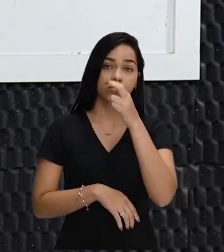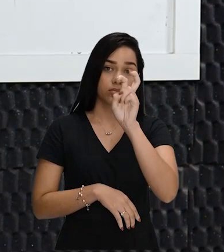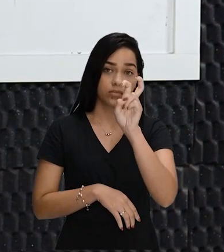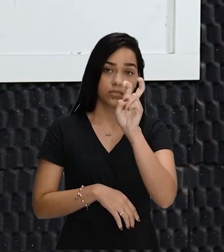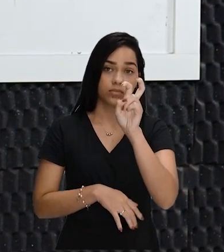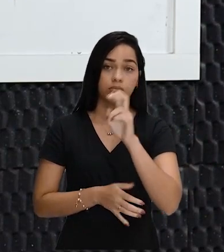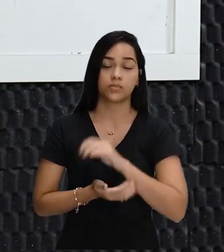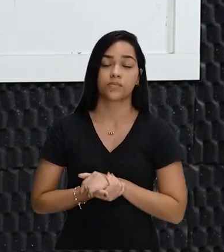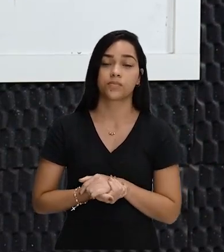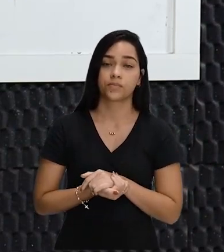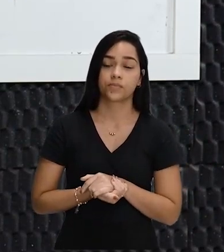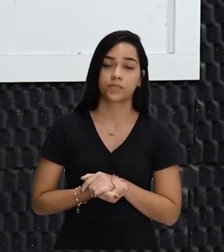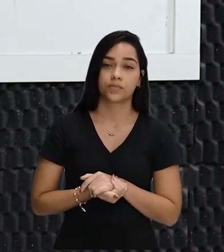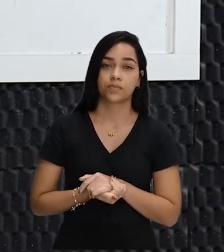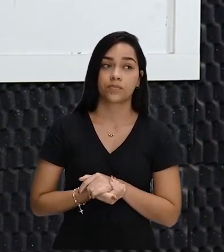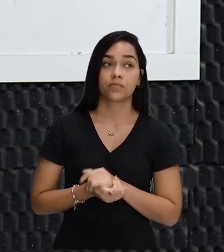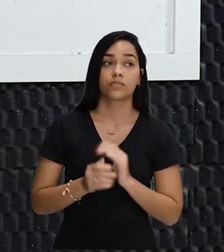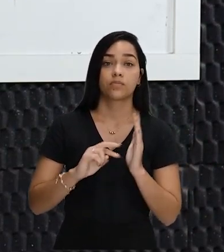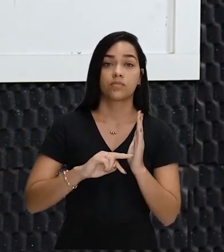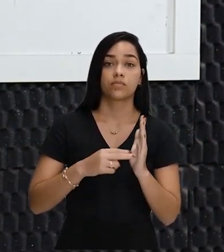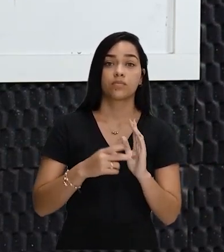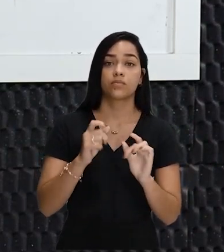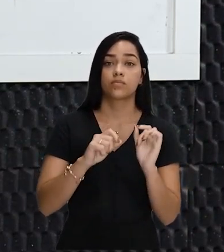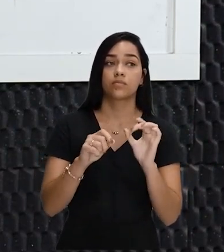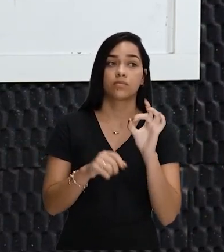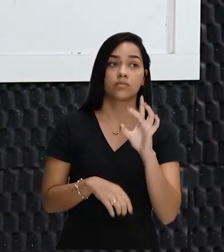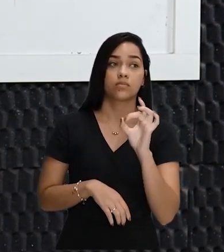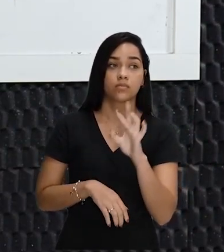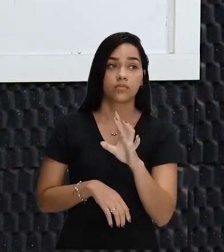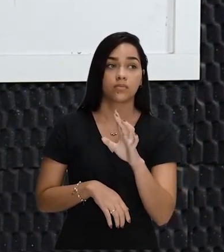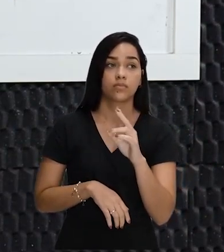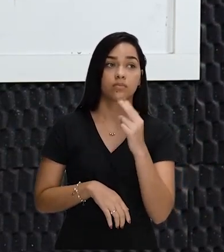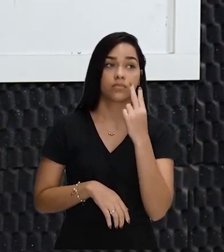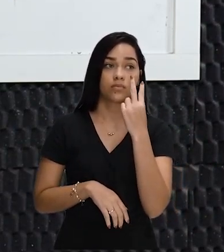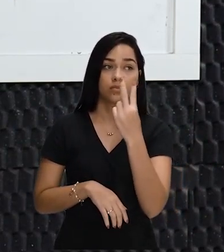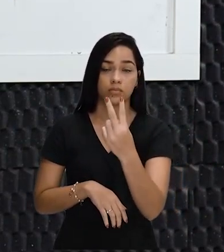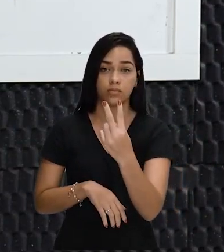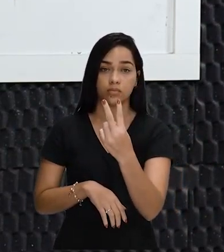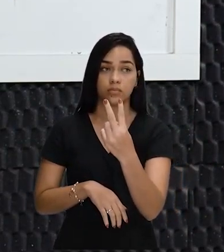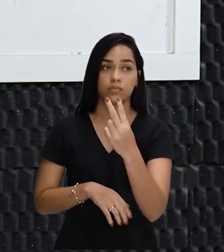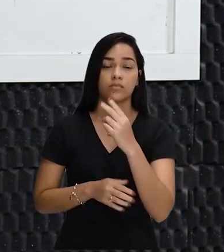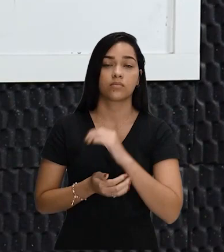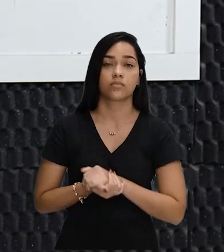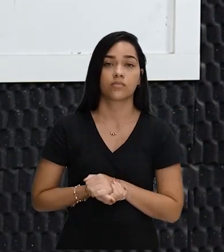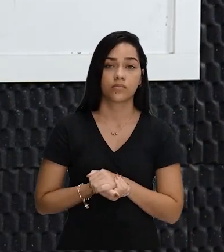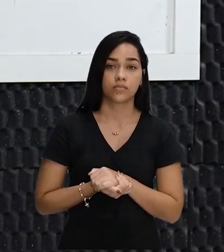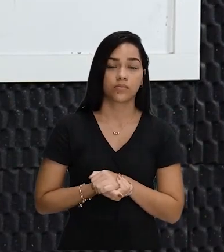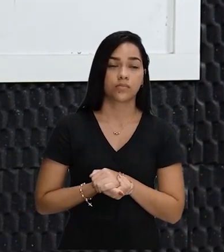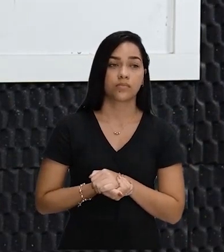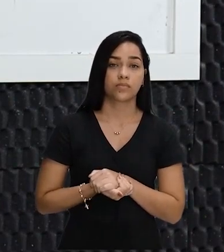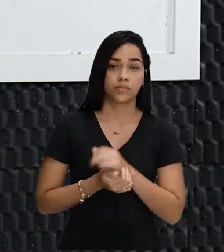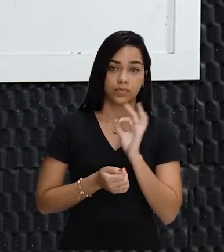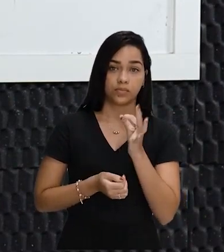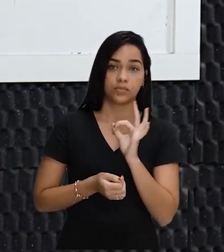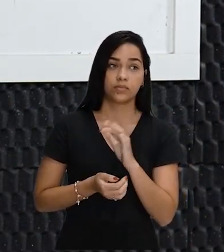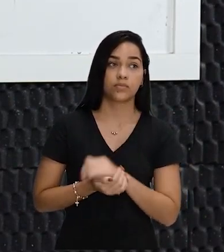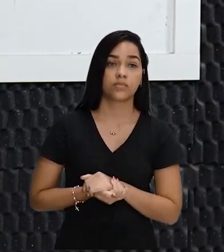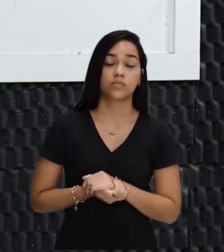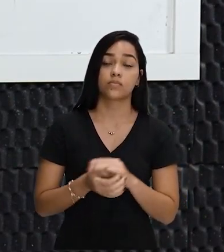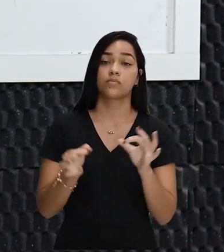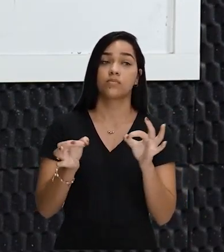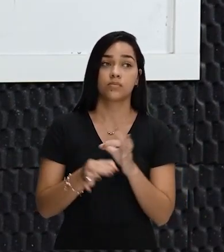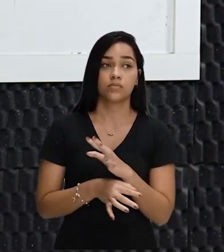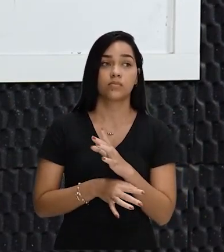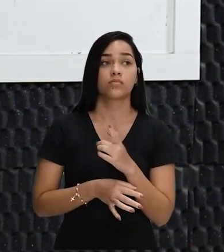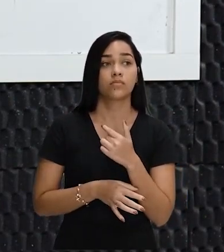eu não posso colocar o cinto ou seja restam apenas duas opções certo e nesse